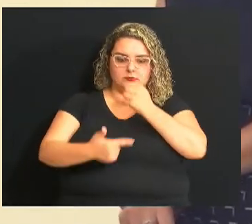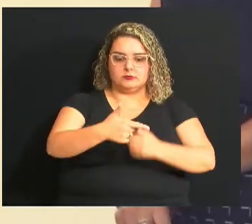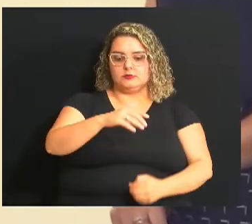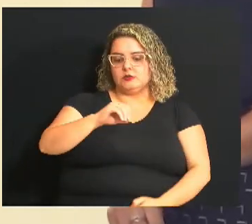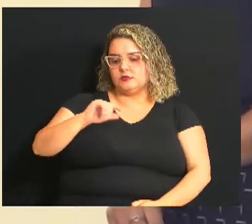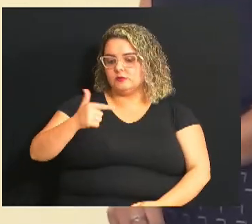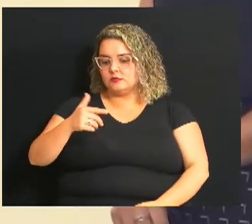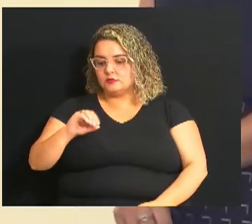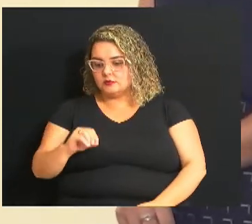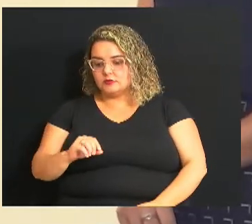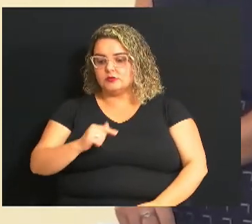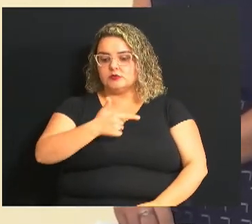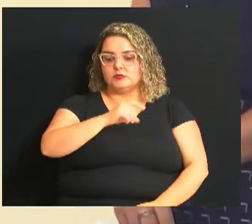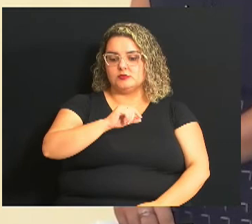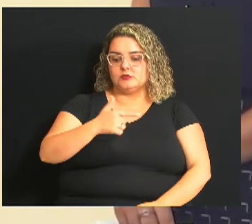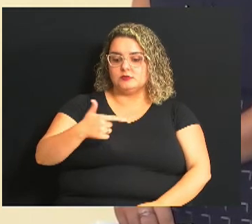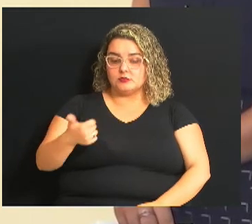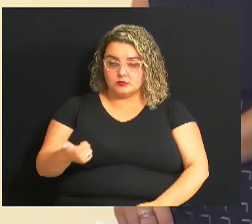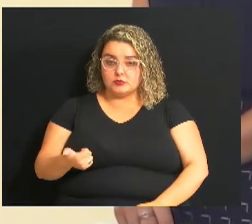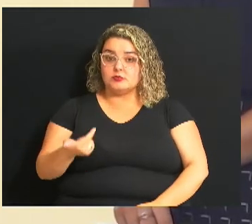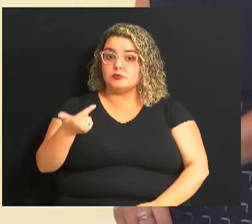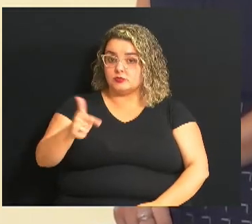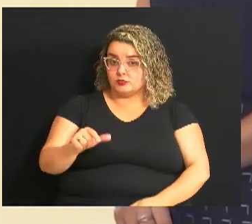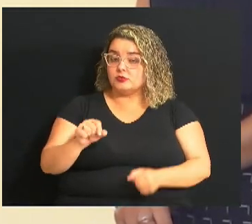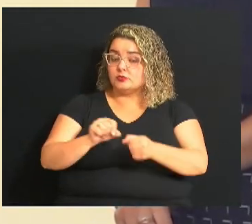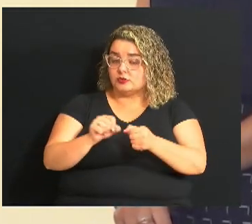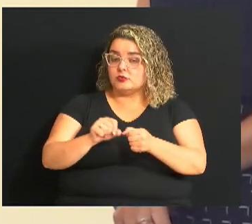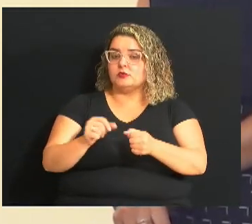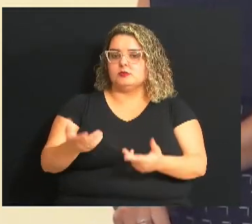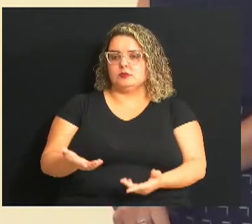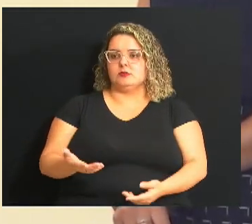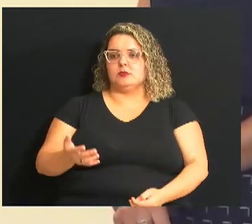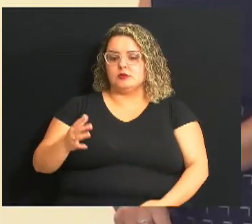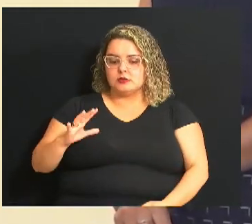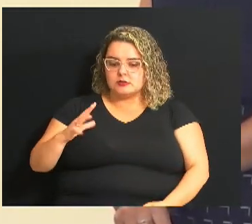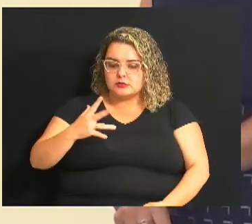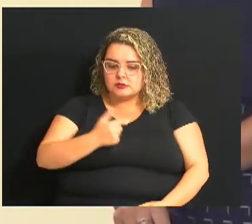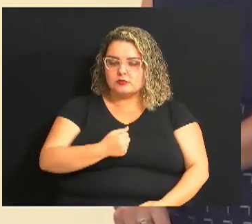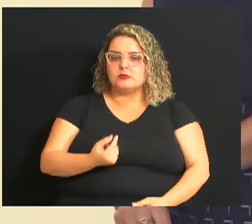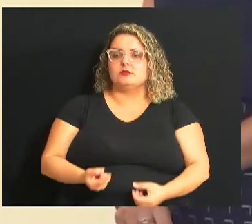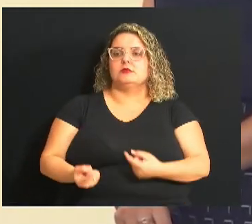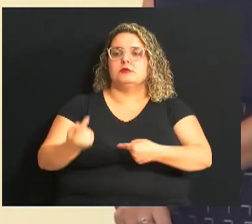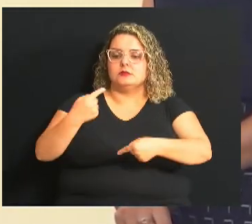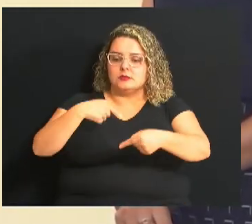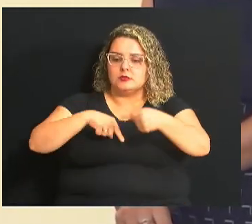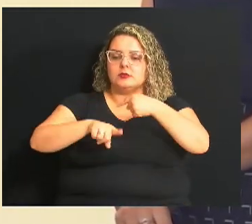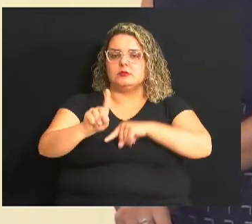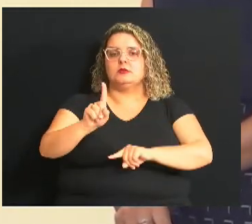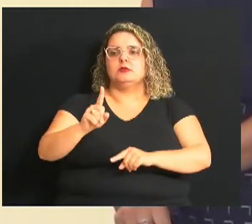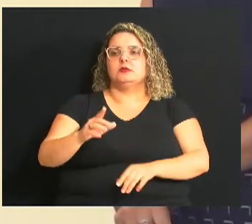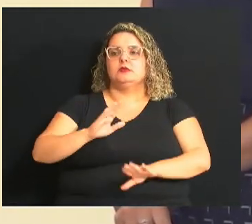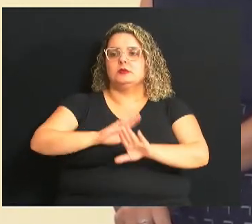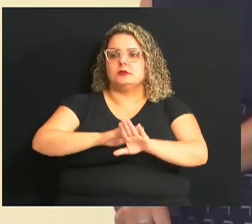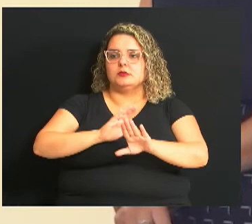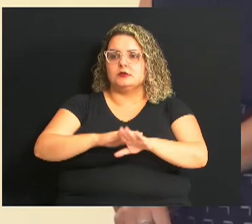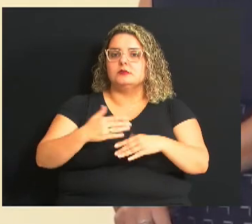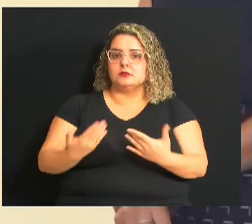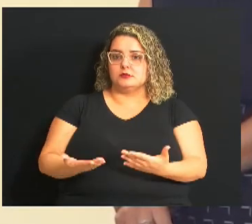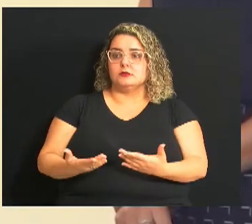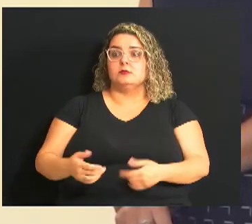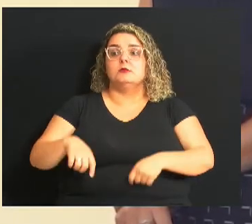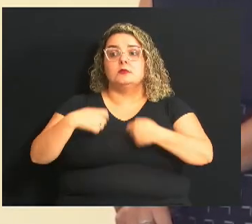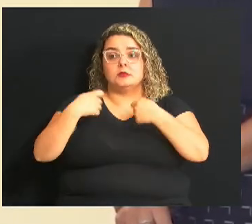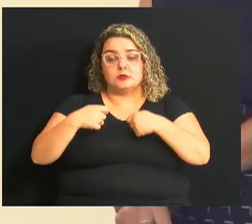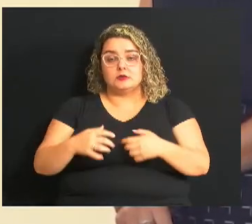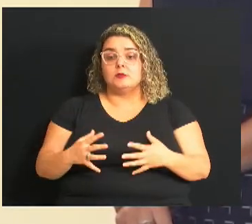2021, e continua sendo feito agora para resgatar essa retomada das atividades, a gente deve